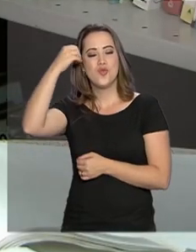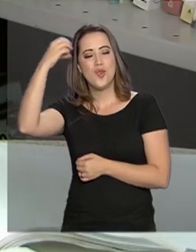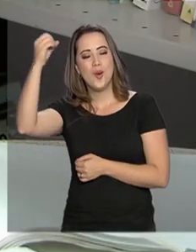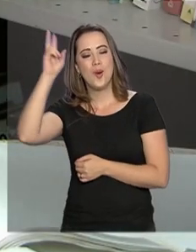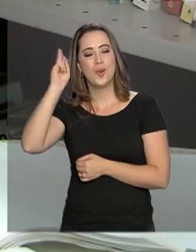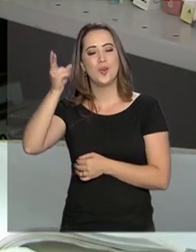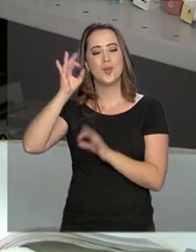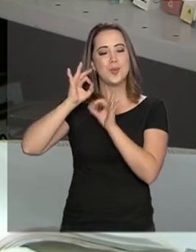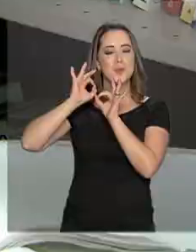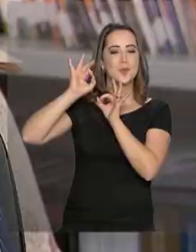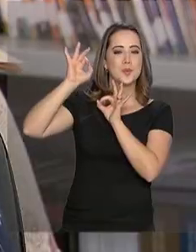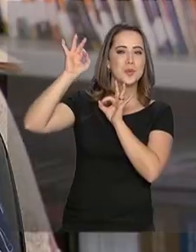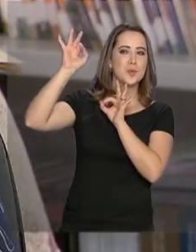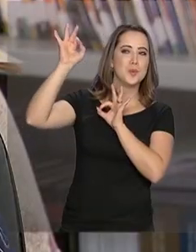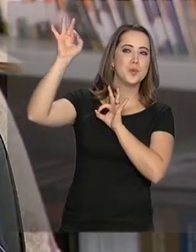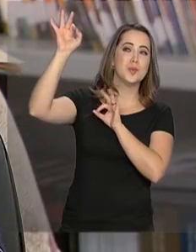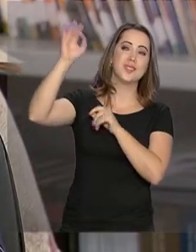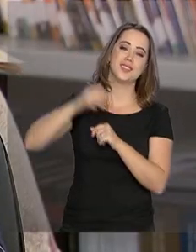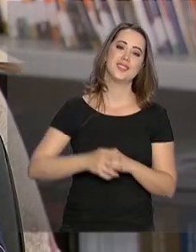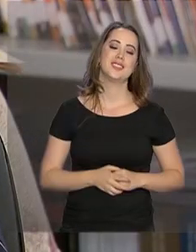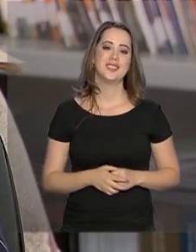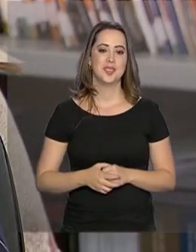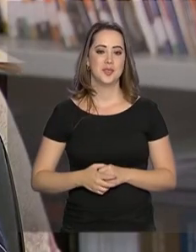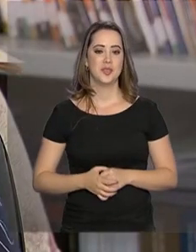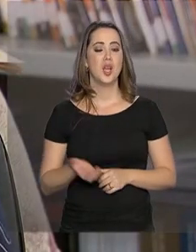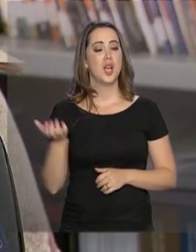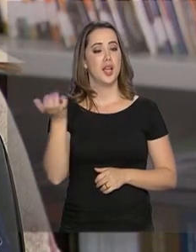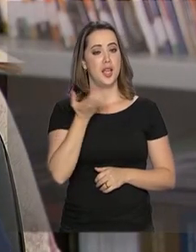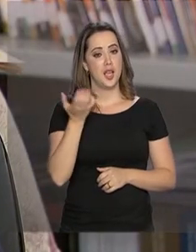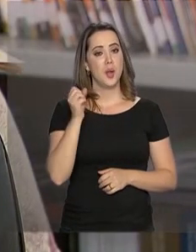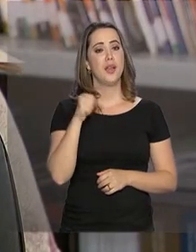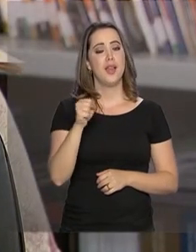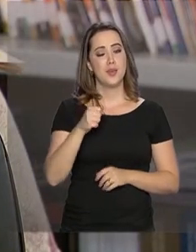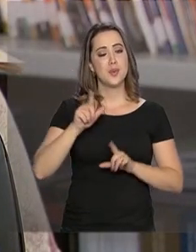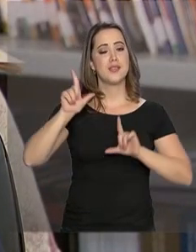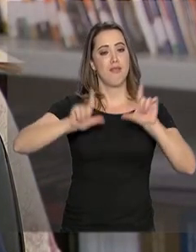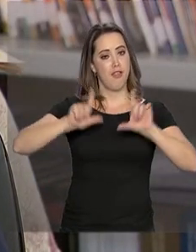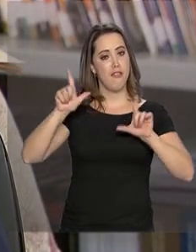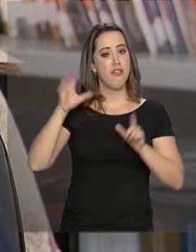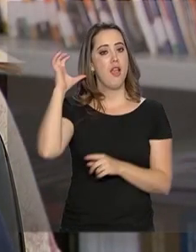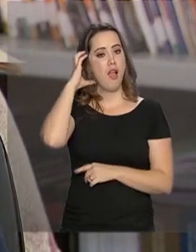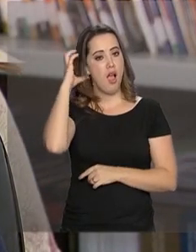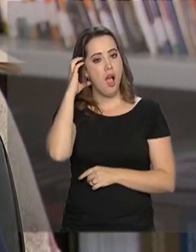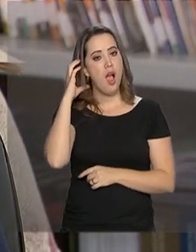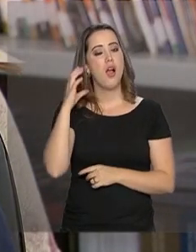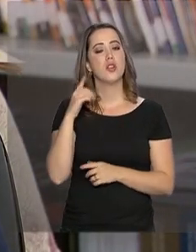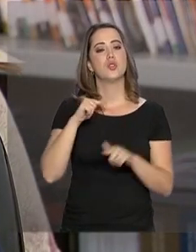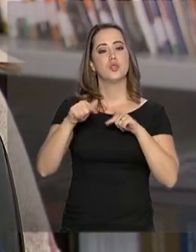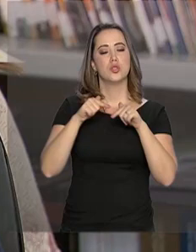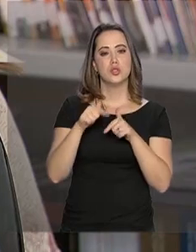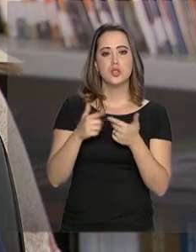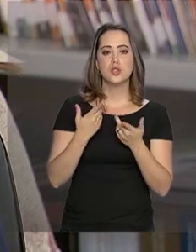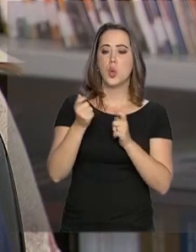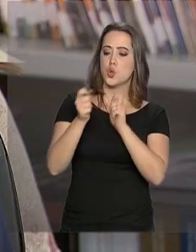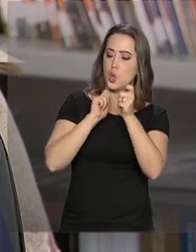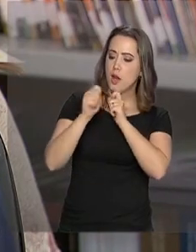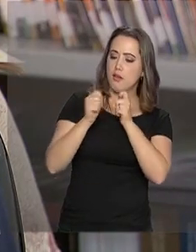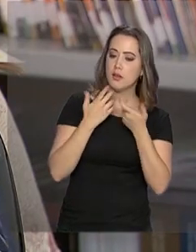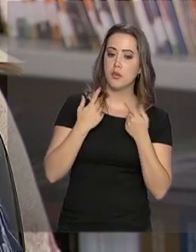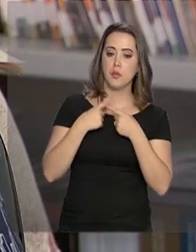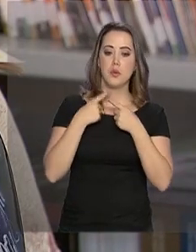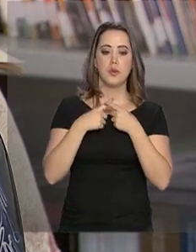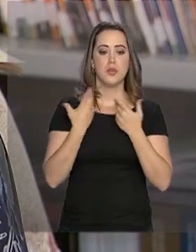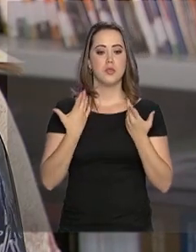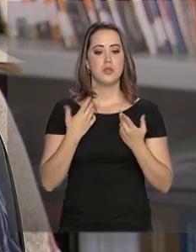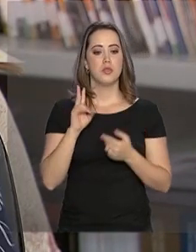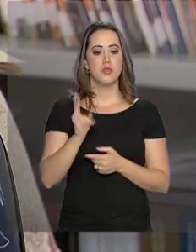cada vez mais altos. Eu quero mexer nessa área de rádio e TV, nessa área meio que de jornalismo, porque